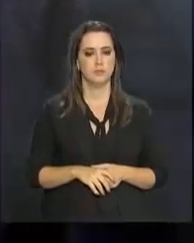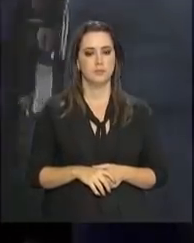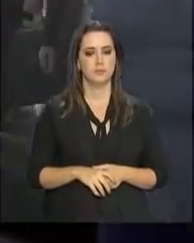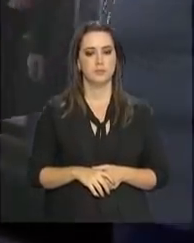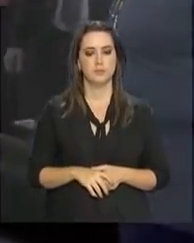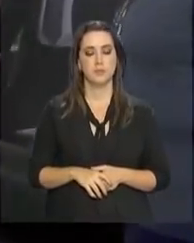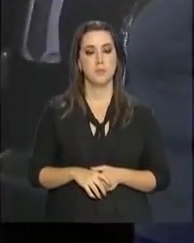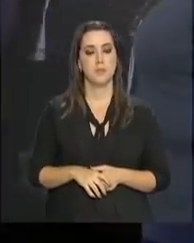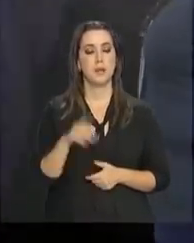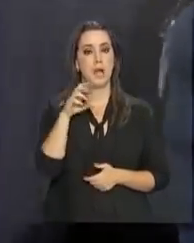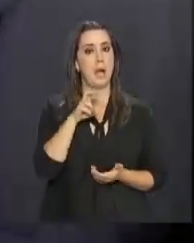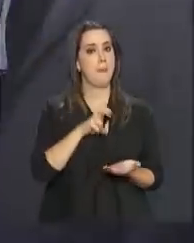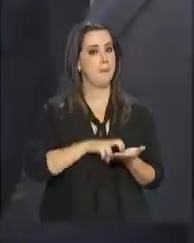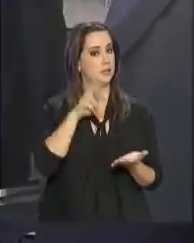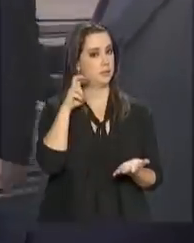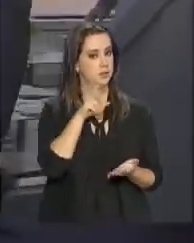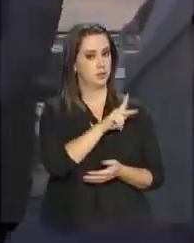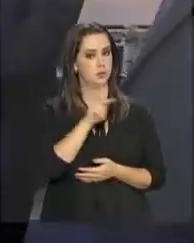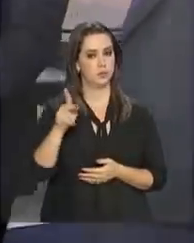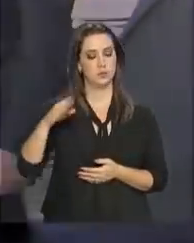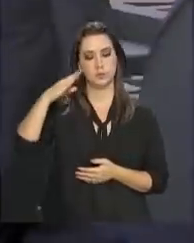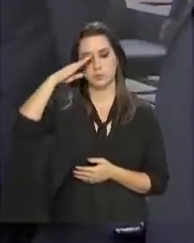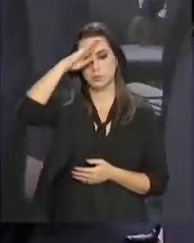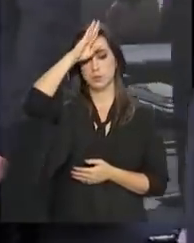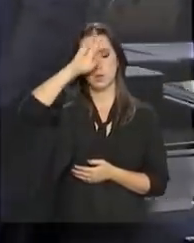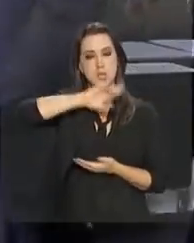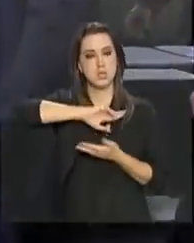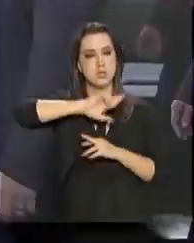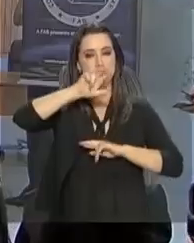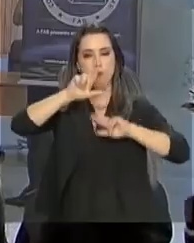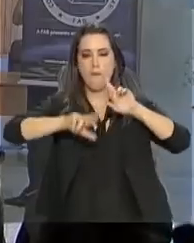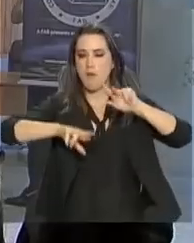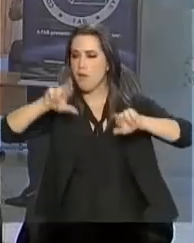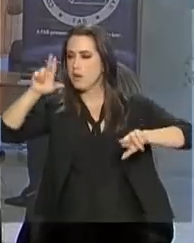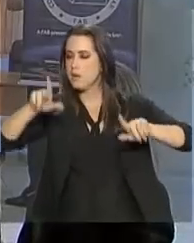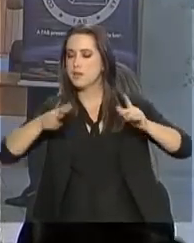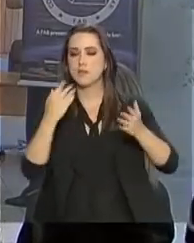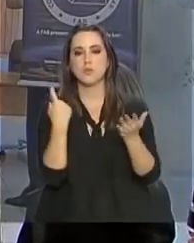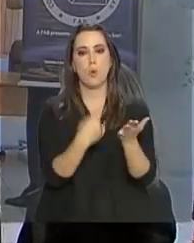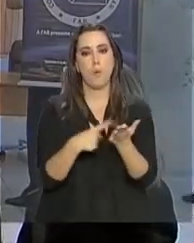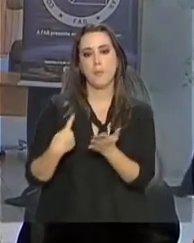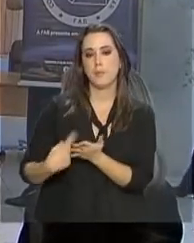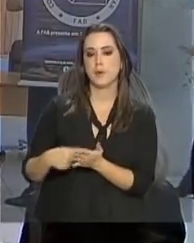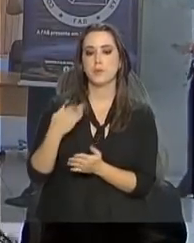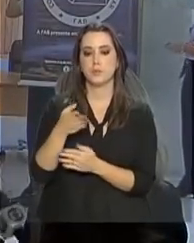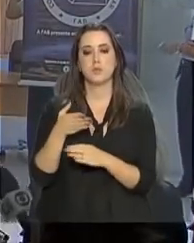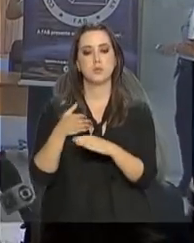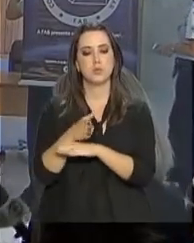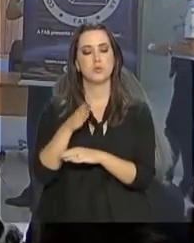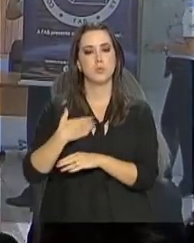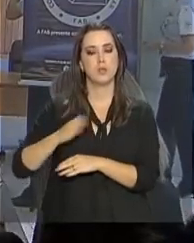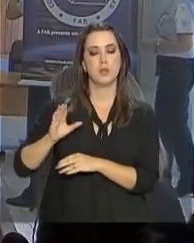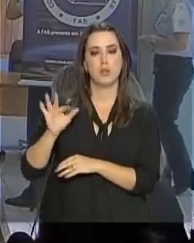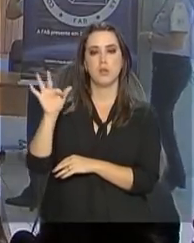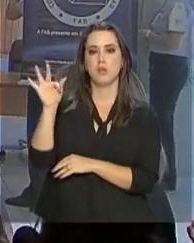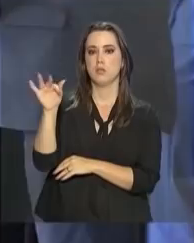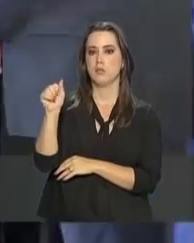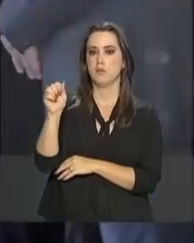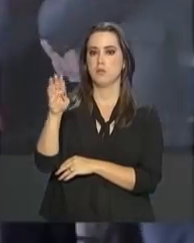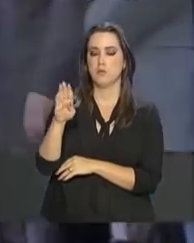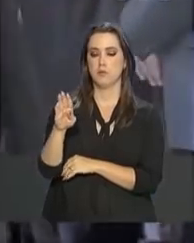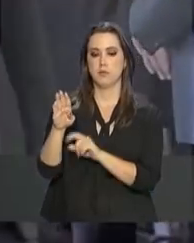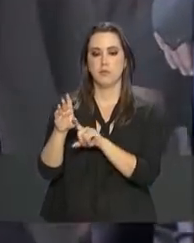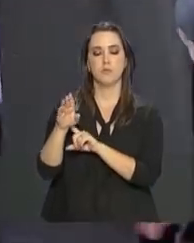amanhã do presidente eleito jair bolsonaro foi agitada logo cedo ele foi ao comando da aeronáutica para um café da manhã